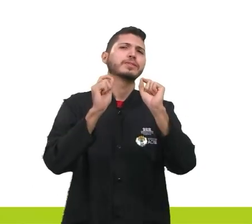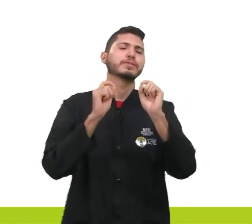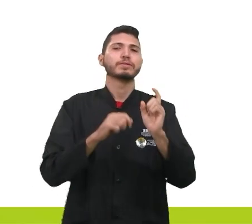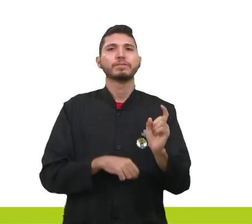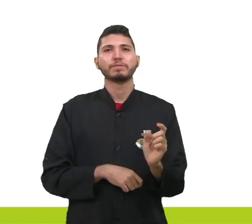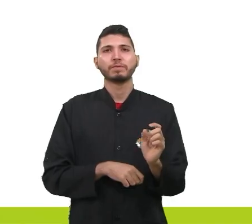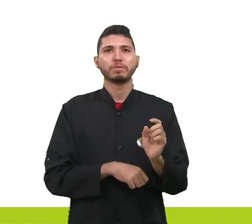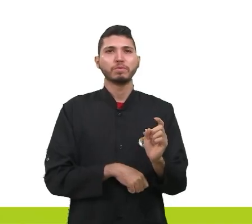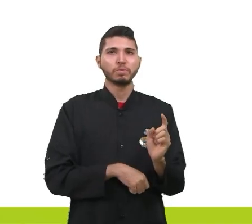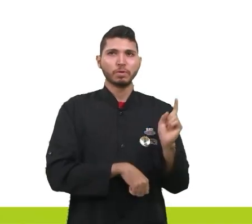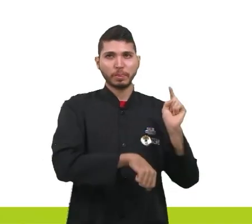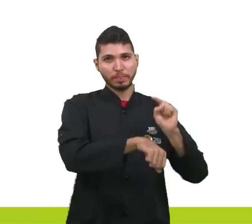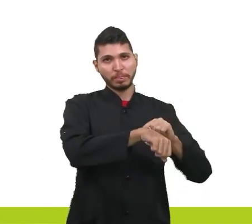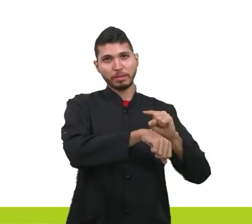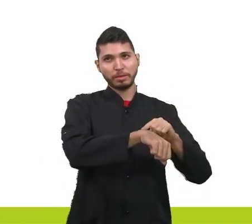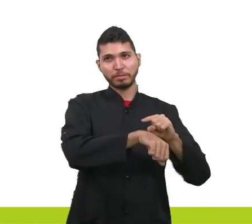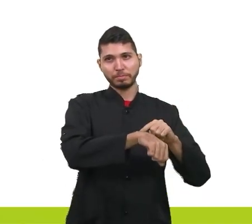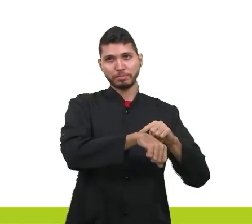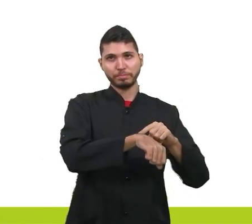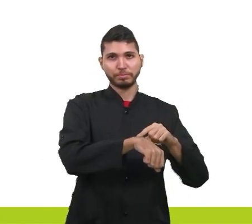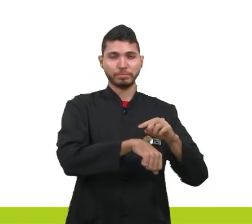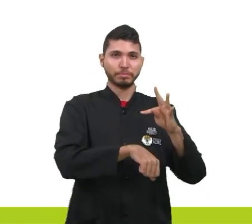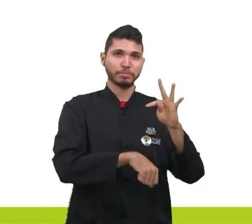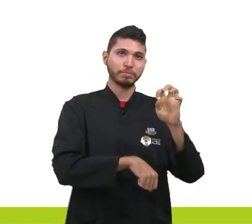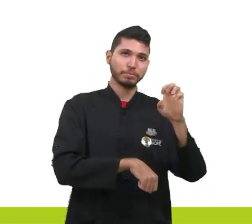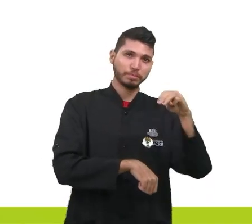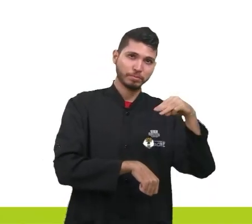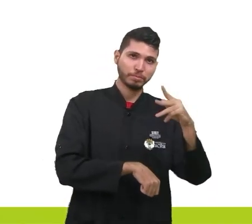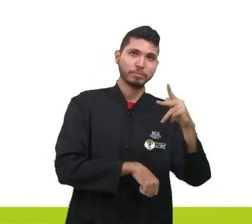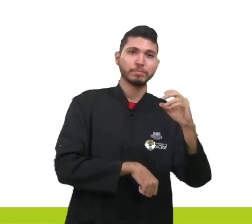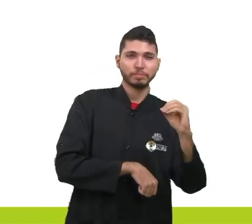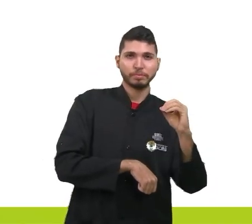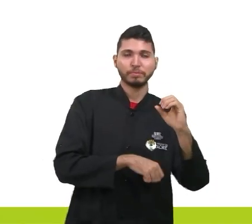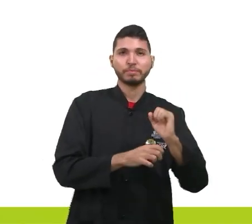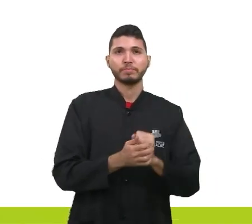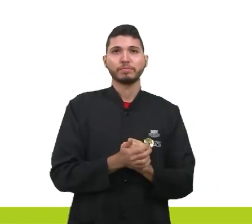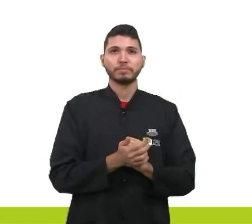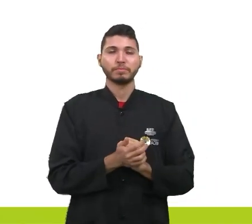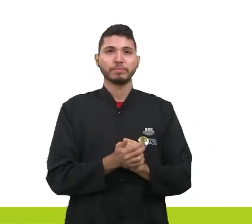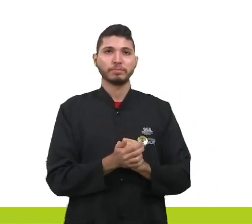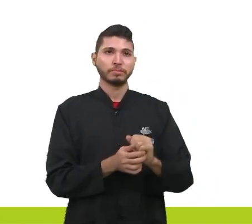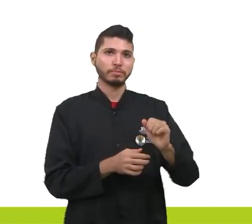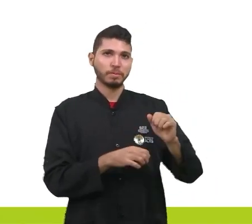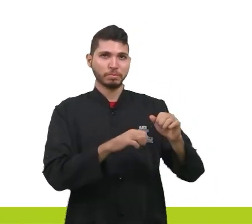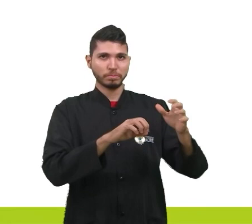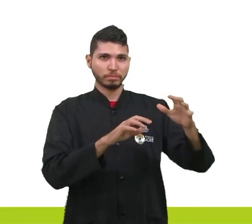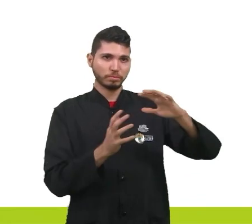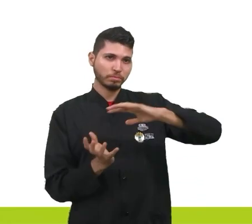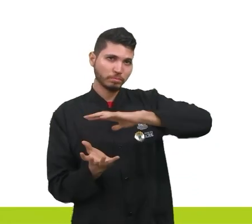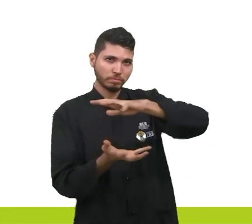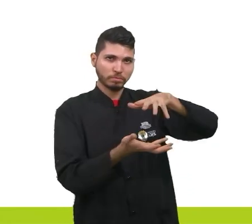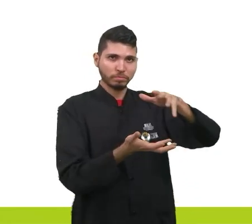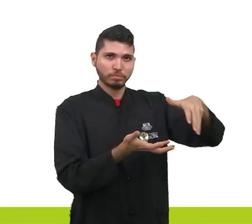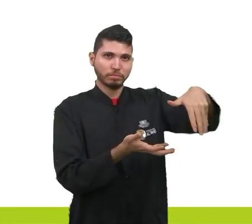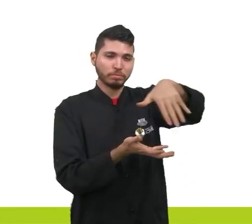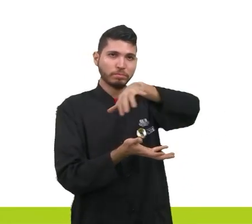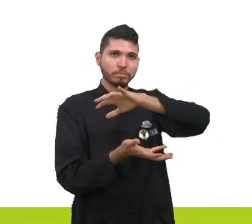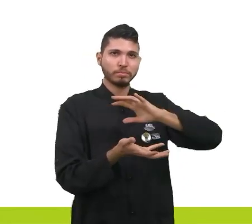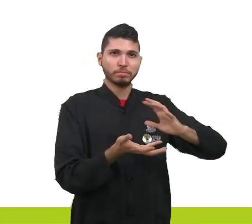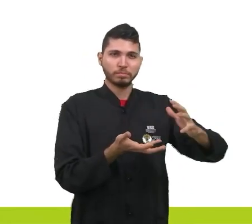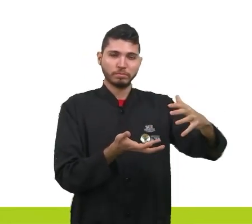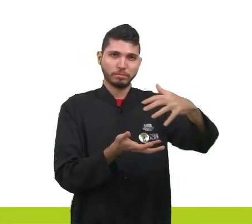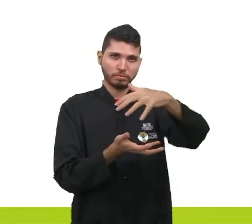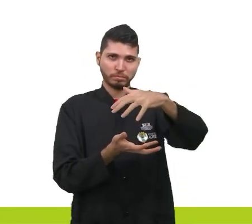o tempo é o estado da atmosfera de um lugar num determinado momento. Ou